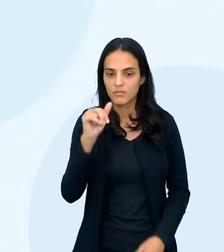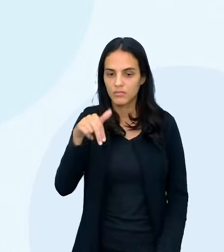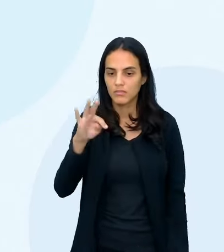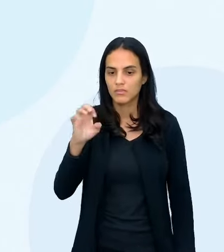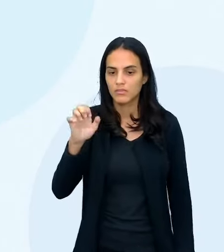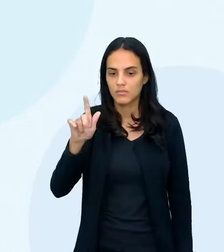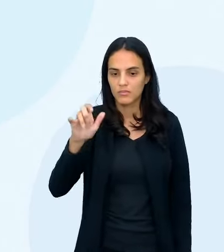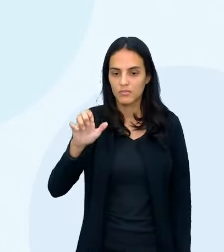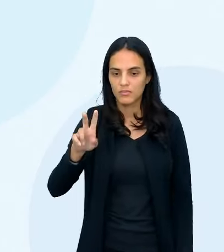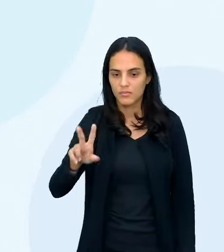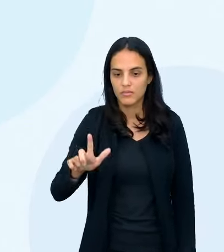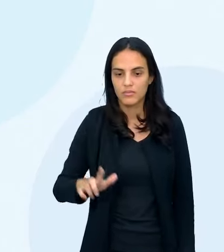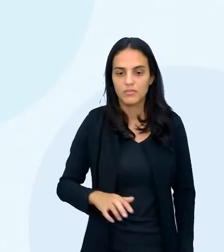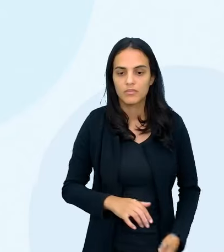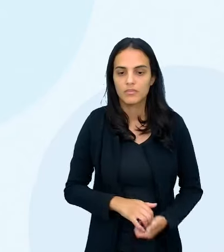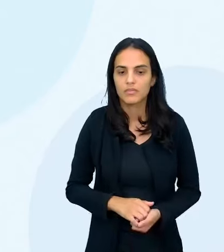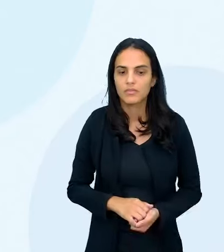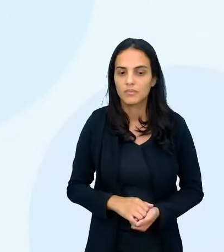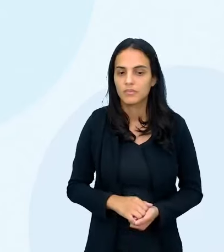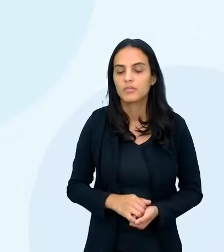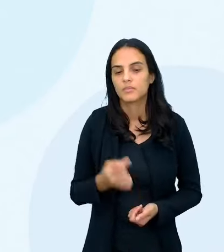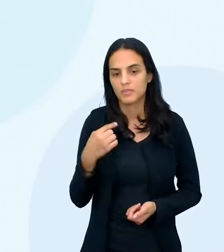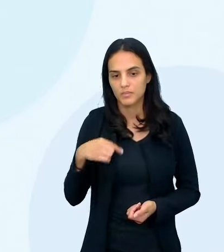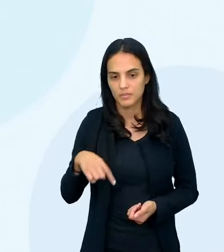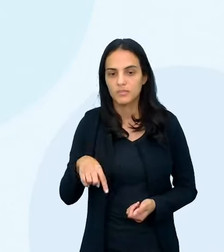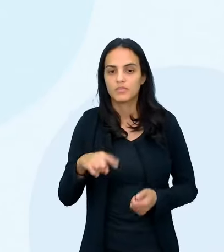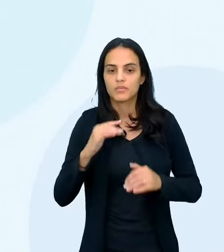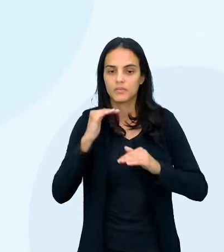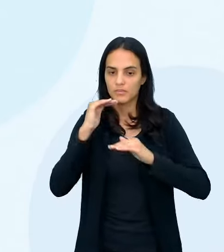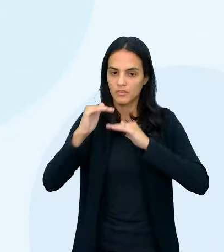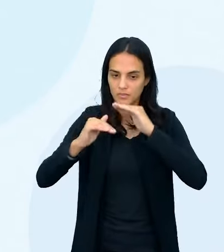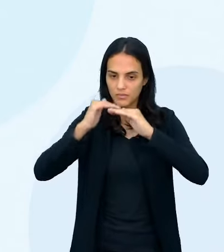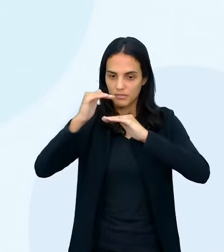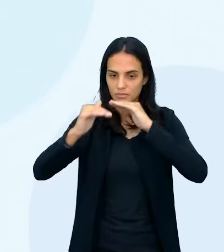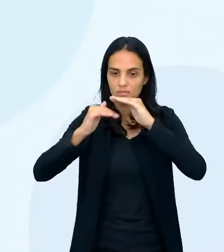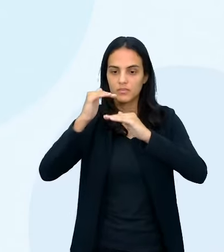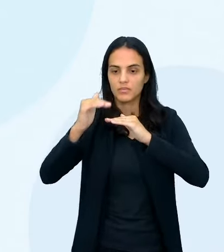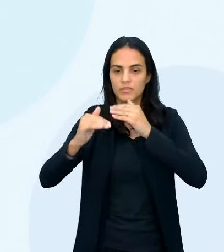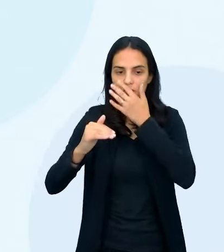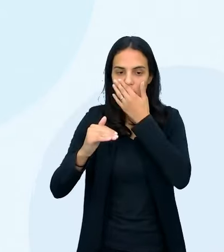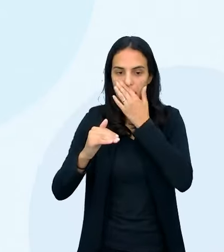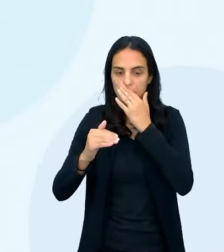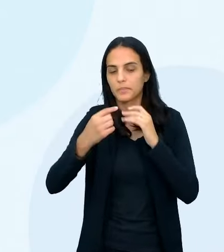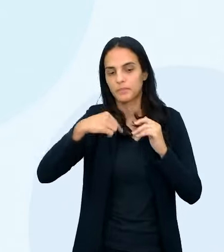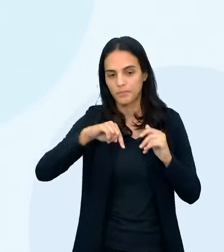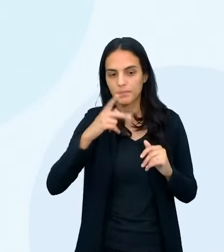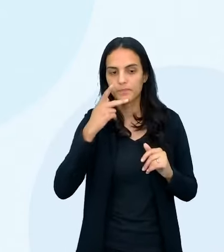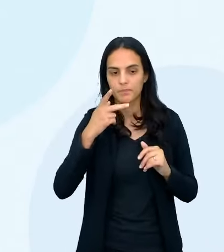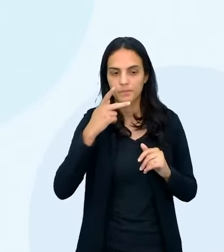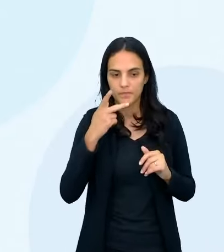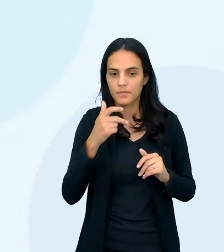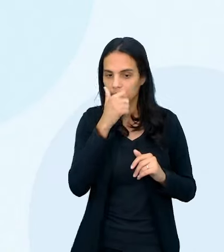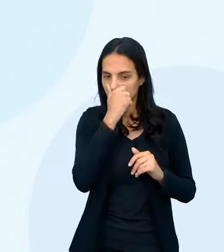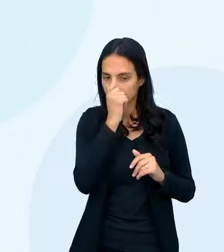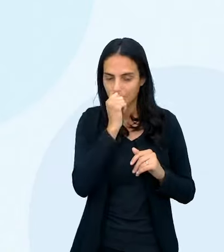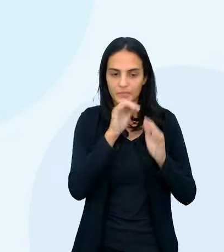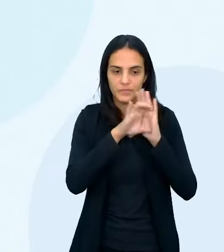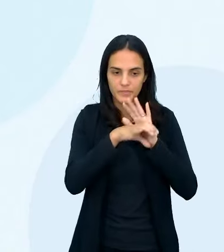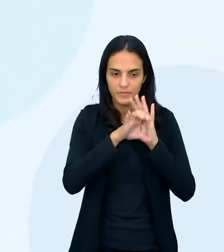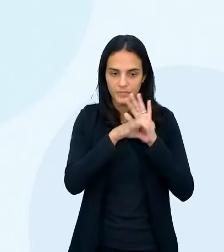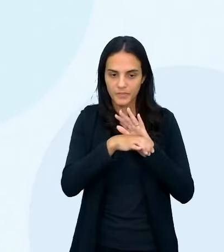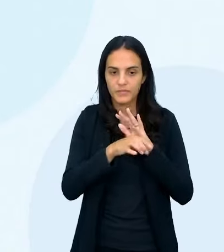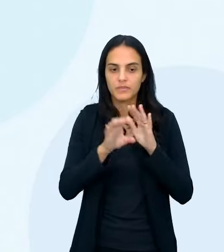né? E bom, aí a gente vai, né, no momento de desenvolvimento, a gente vai falar da consolidação dos conceitos,